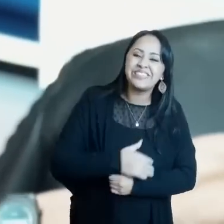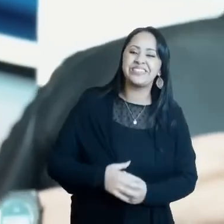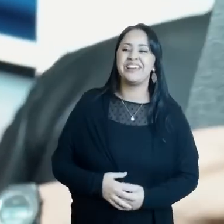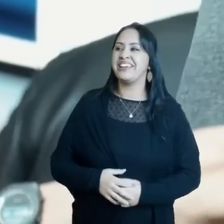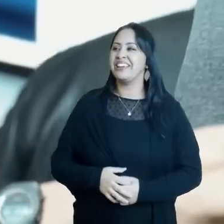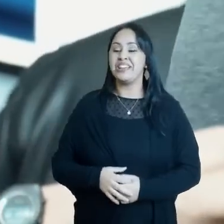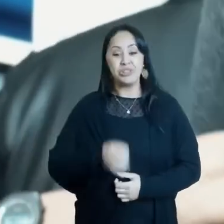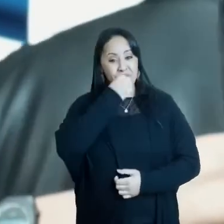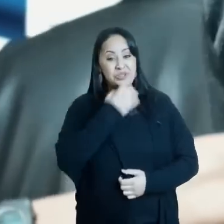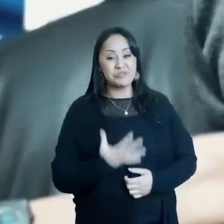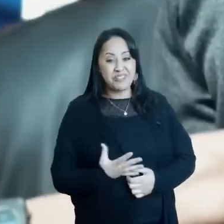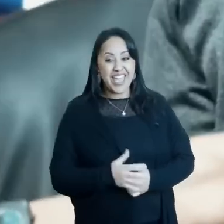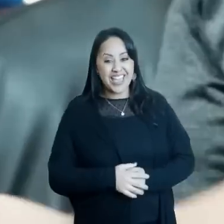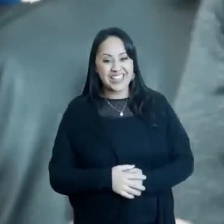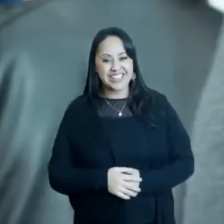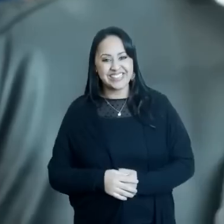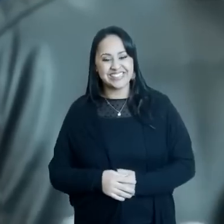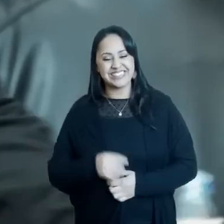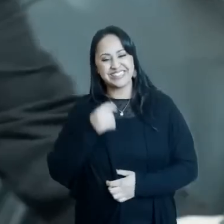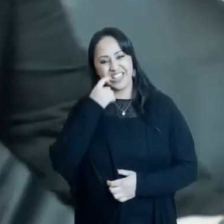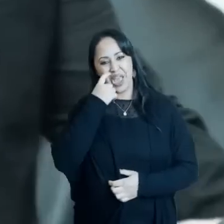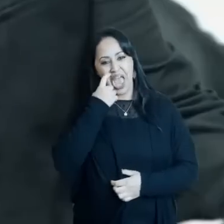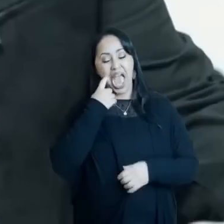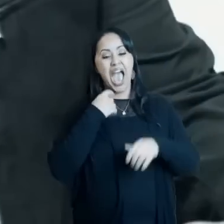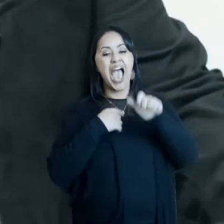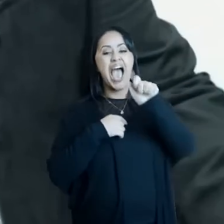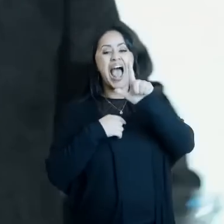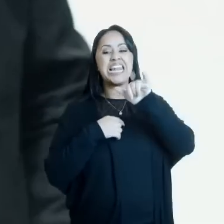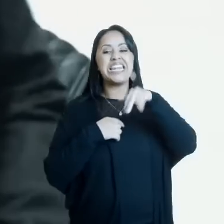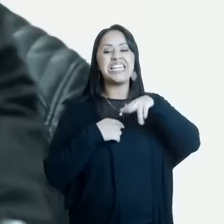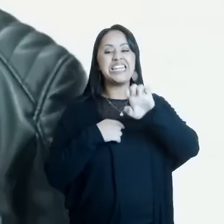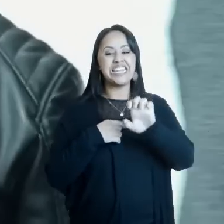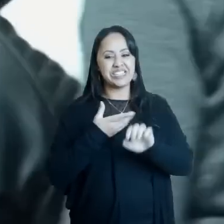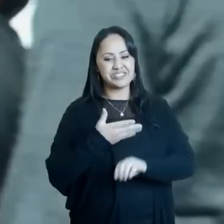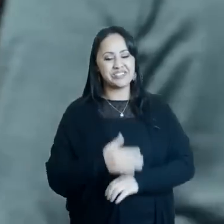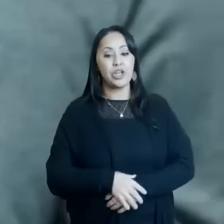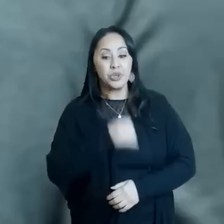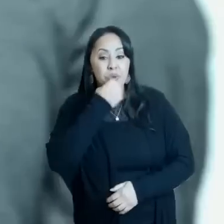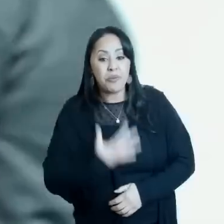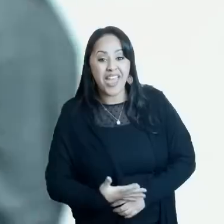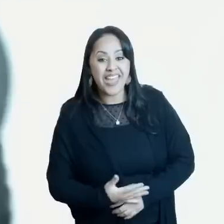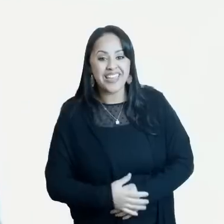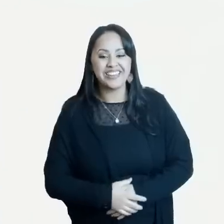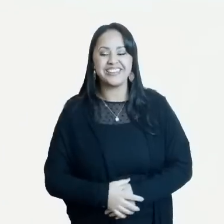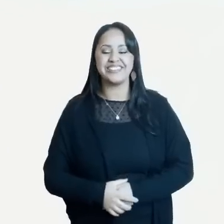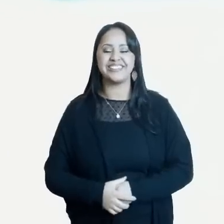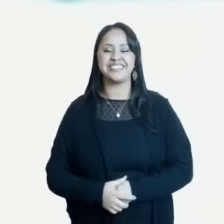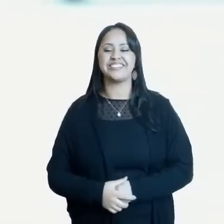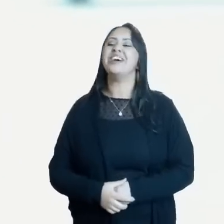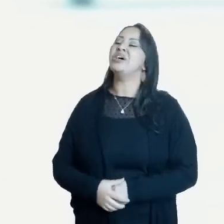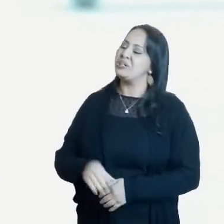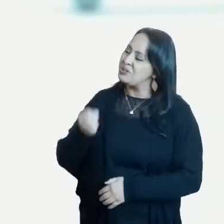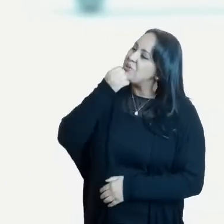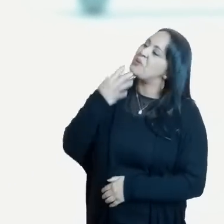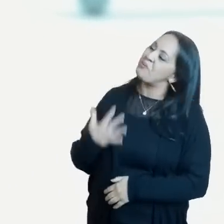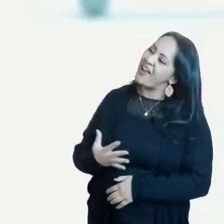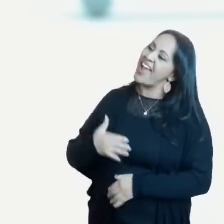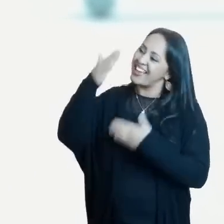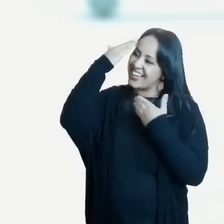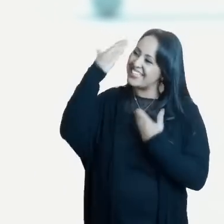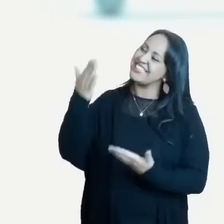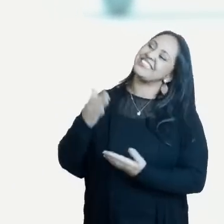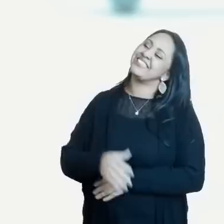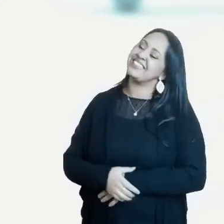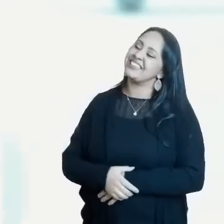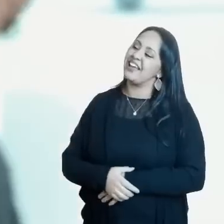Como vocês estão? Bom dia, Gilmar, bom dia, Aline. Tudo bem com vocês? Tudo bem, cara, graças a Deus. E aí,